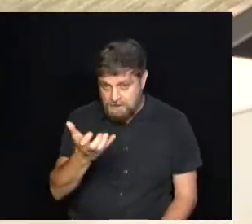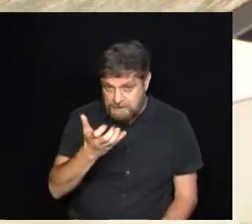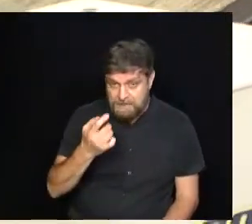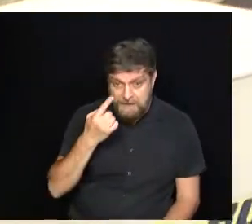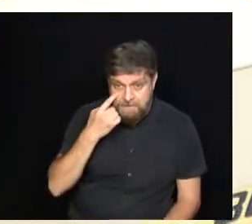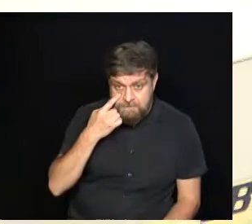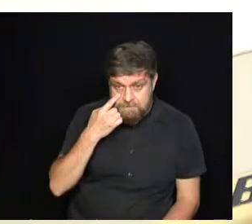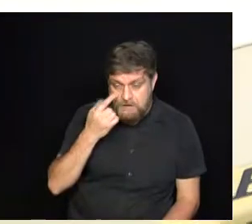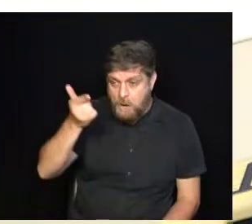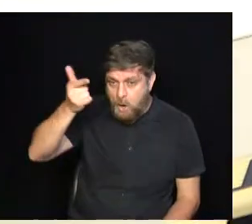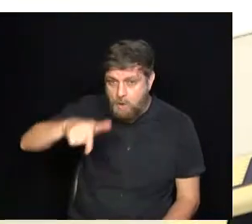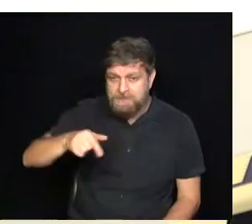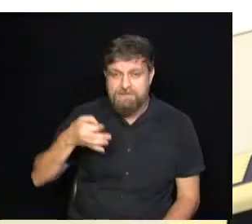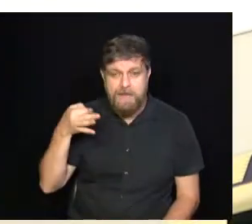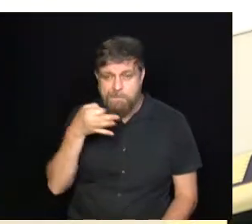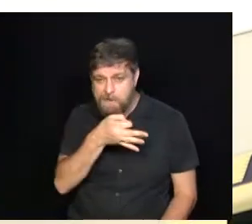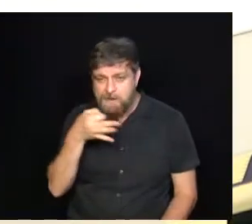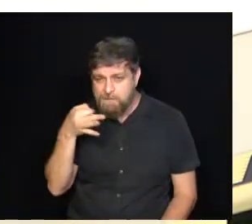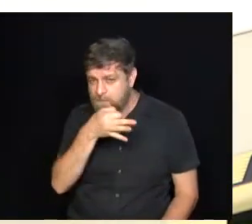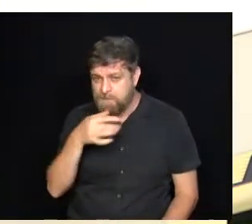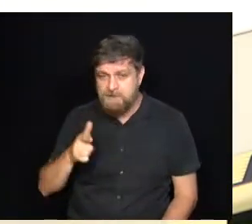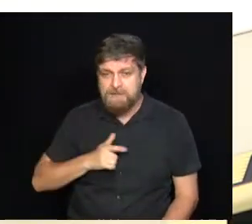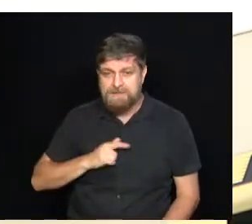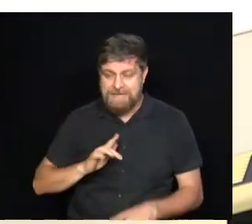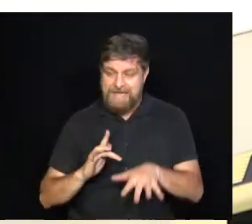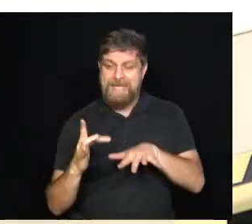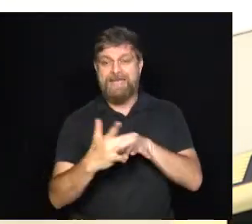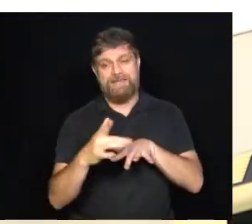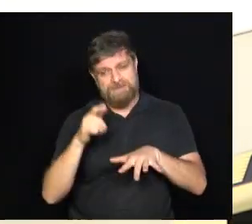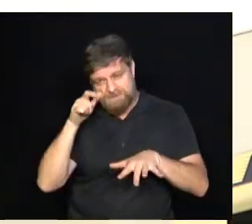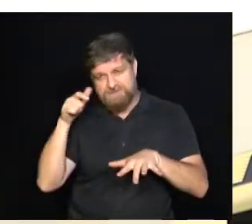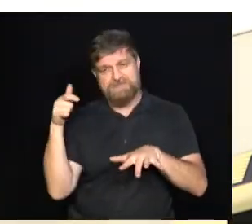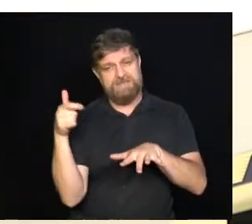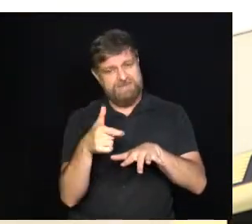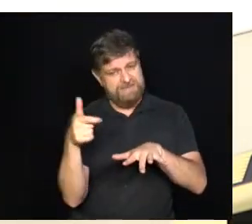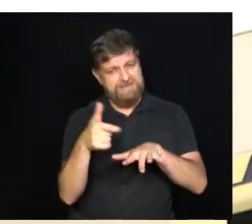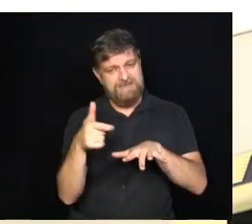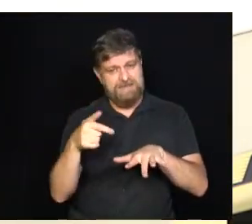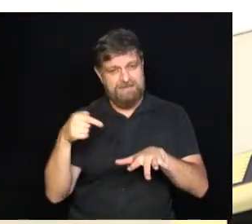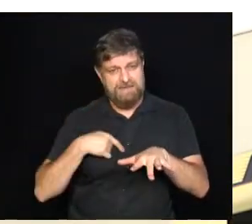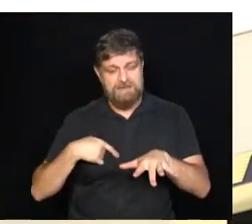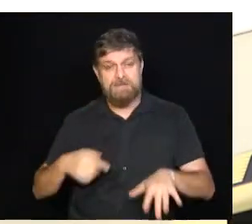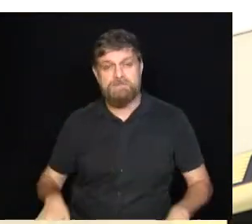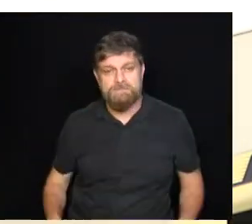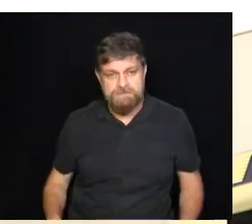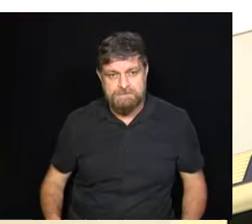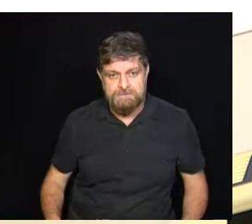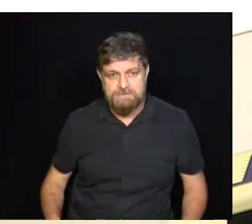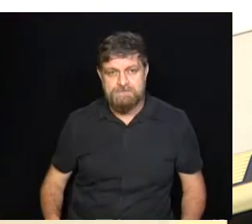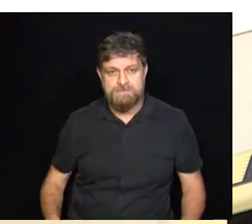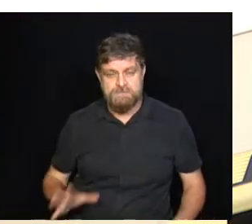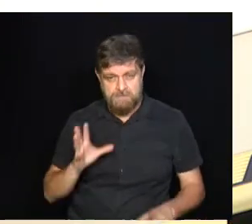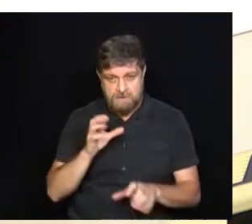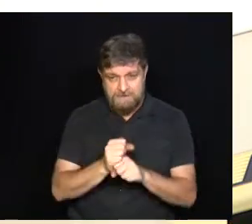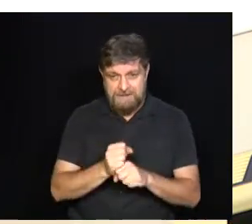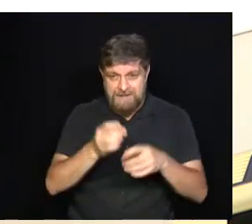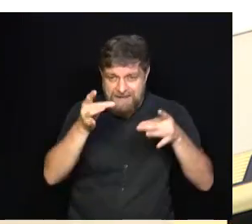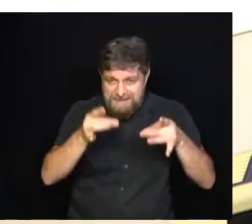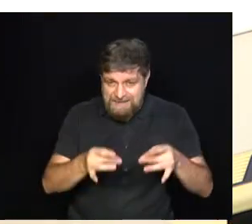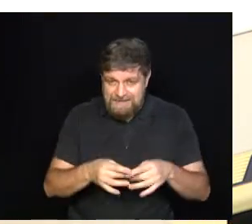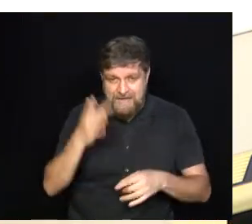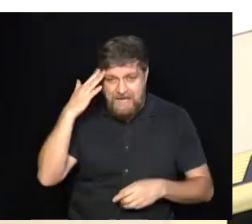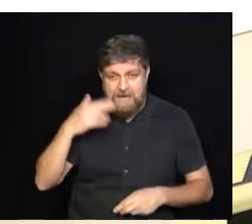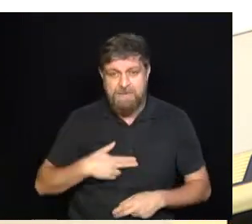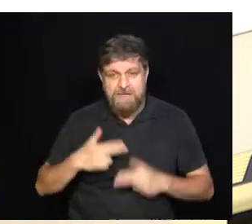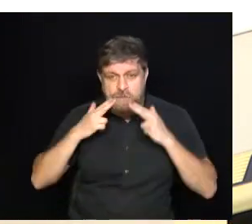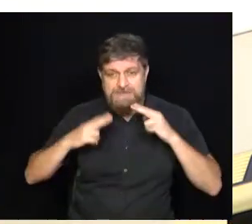ver tudo que foi discutido aqui, é só entrar nas nossas redes sociais. Essa reunião está lá disponível na íntegra. Detalhes amanhã no Câmara